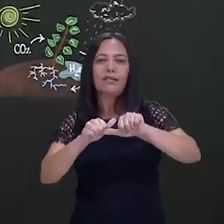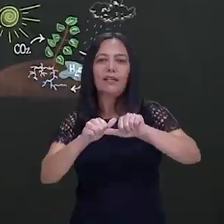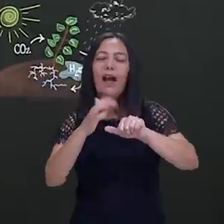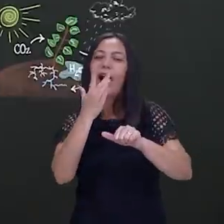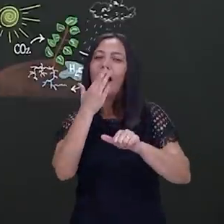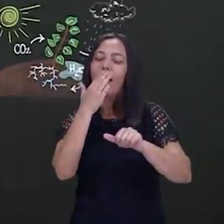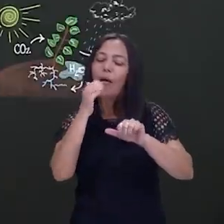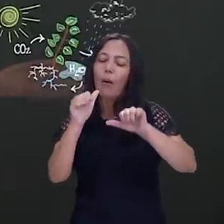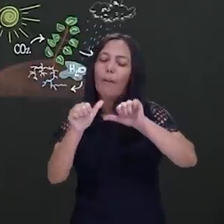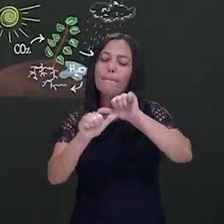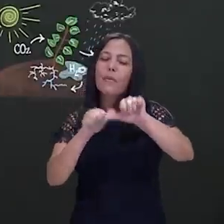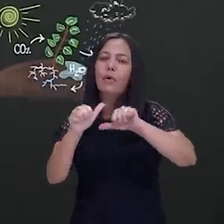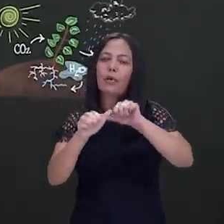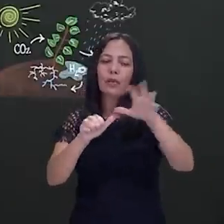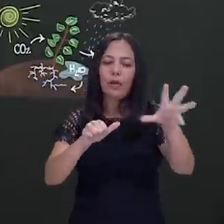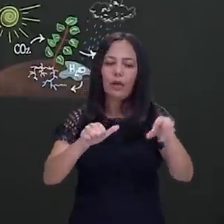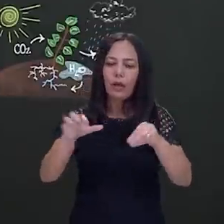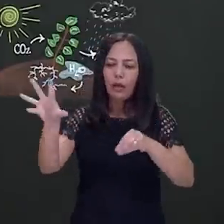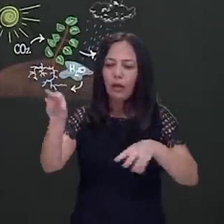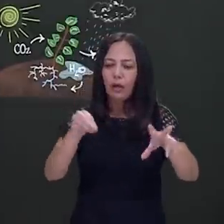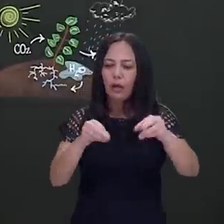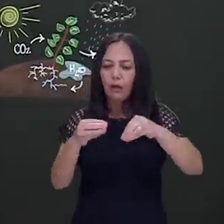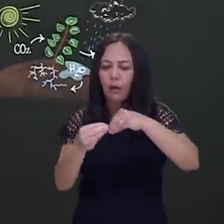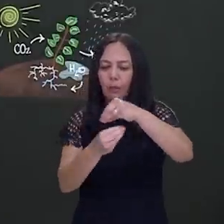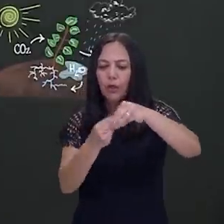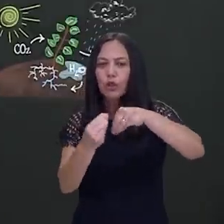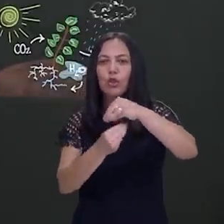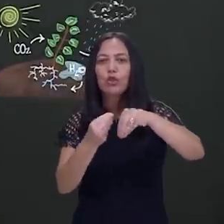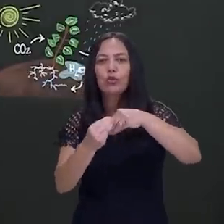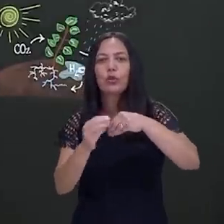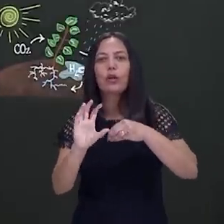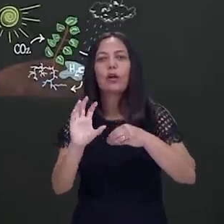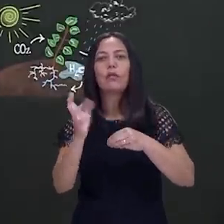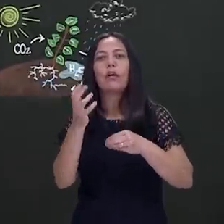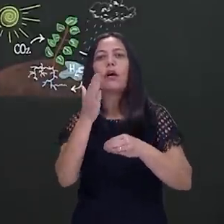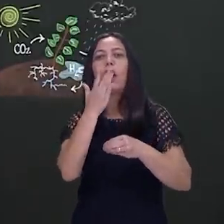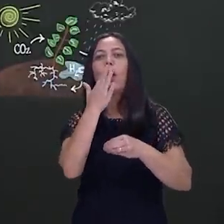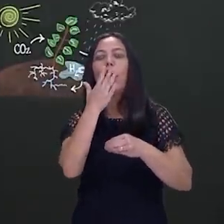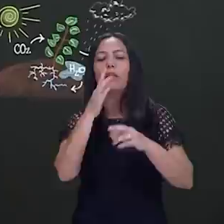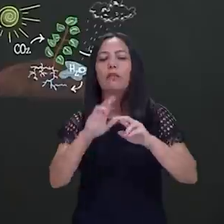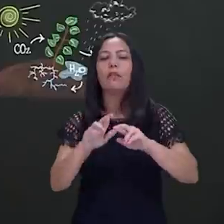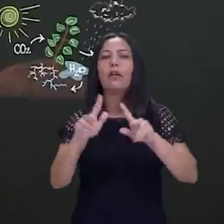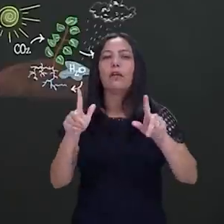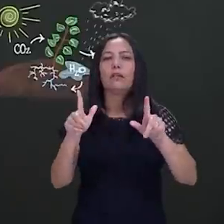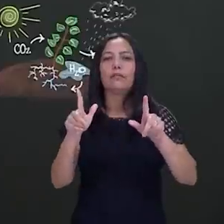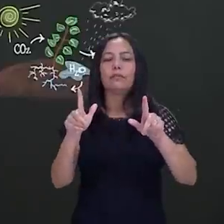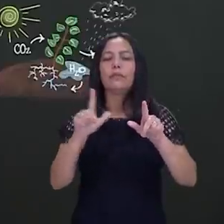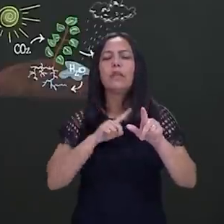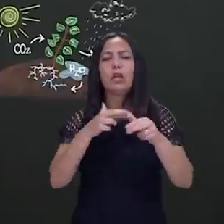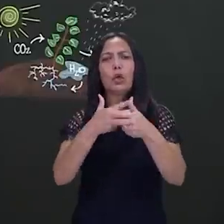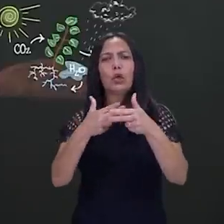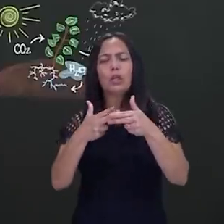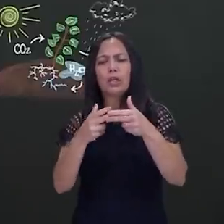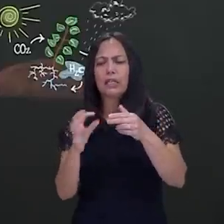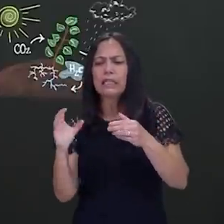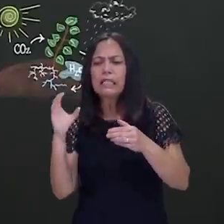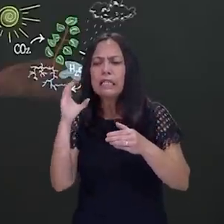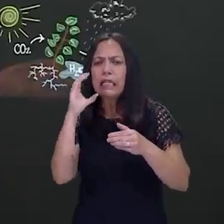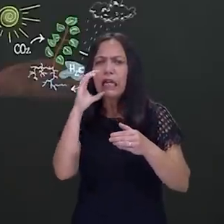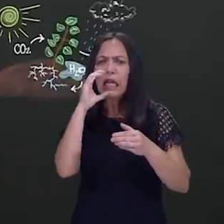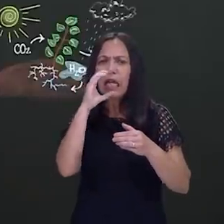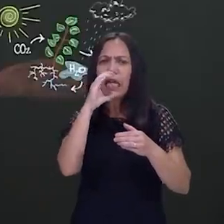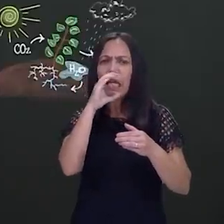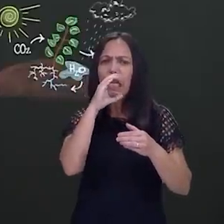ela muda. Tem ali uma reação de mudança. Ou mudança de temperatura. Esquenta. O produto esquenta. Você fala, gente, que isso? E pode